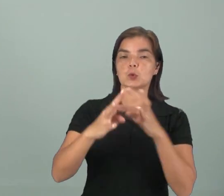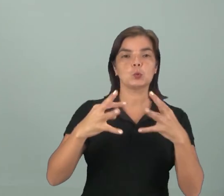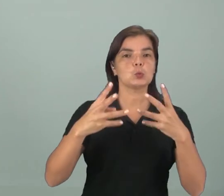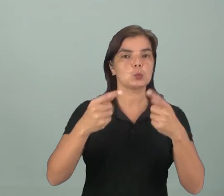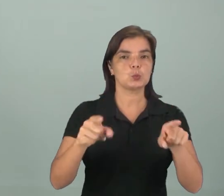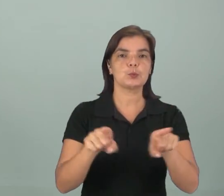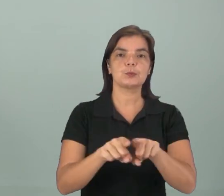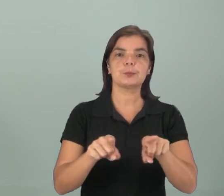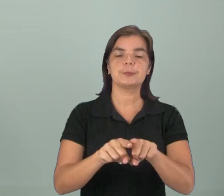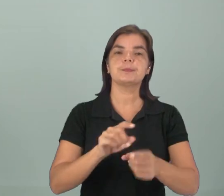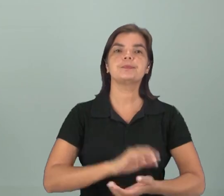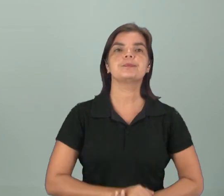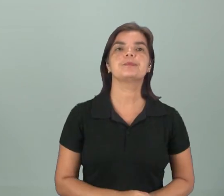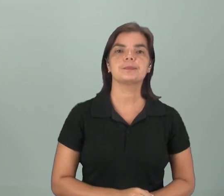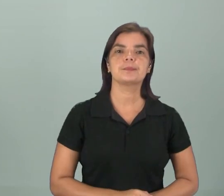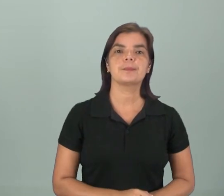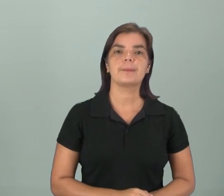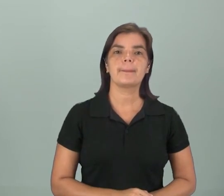todas elas.